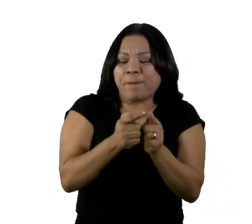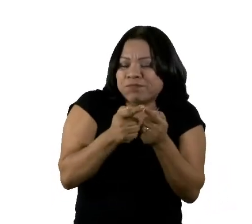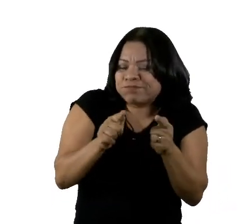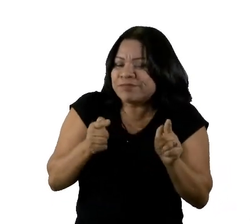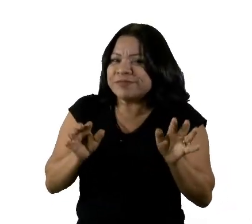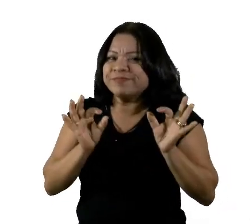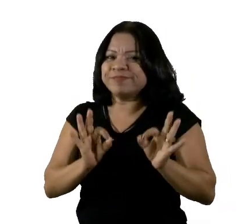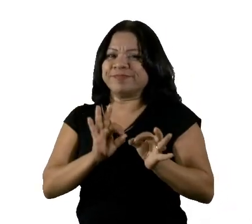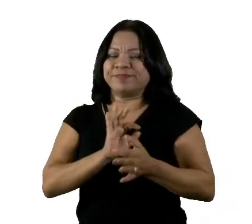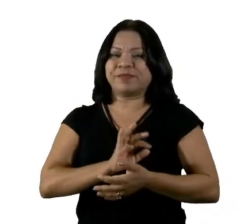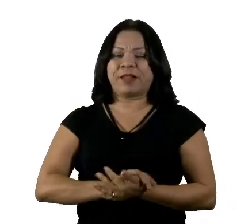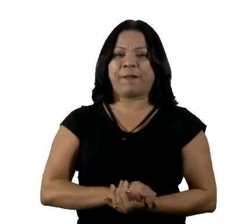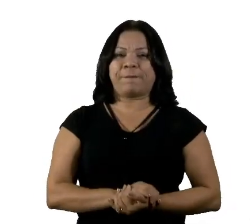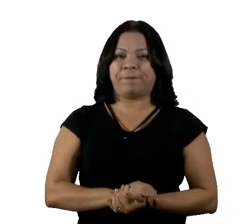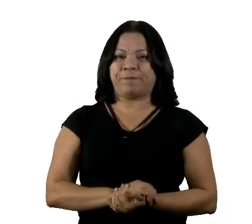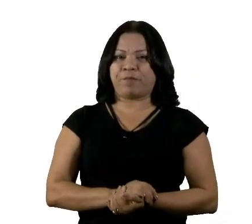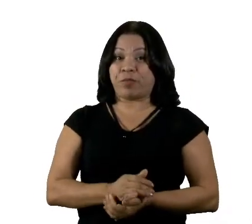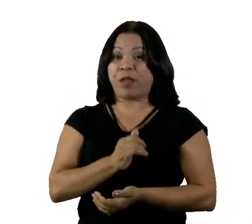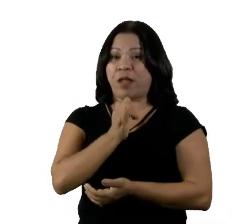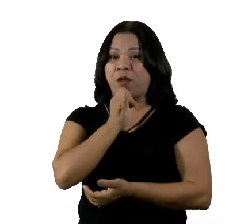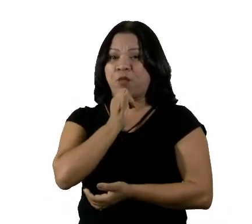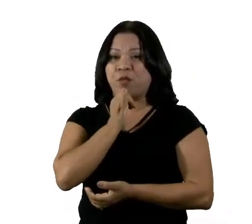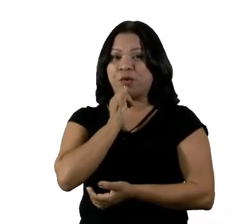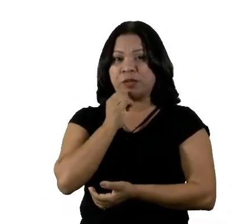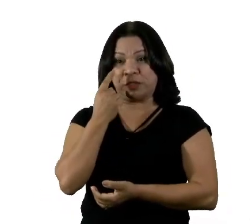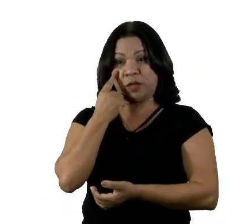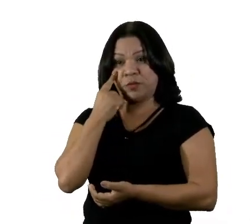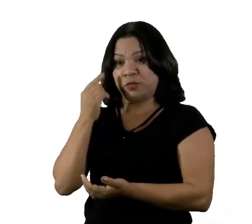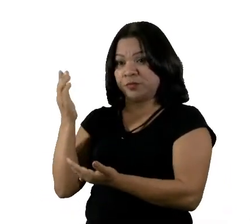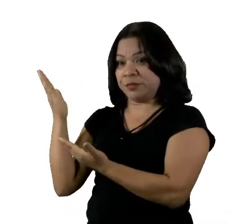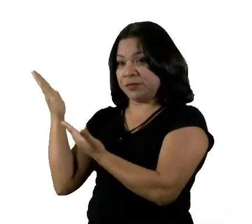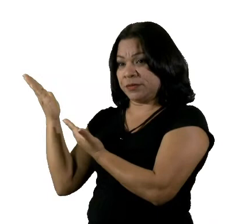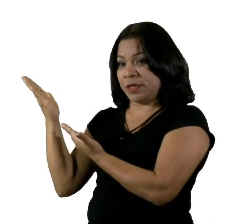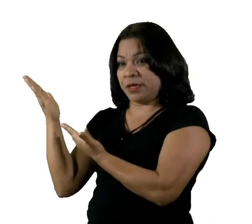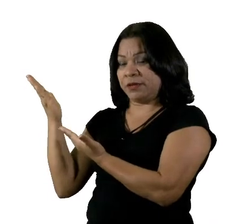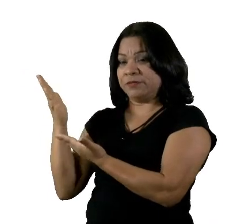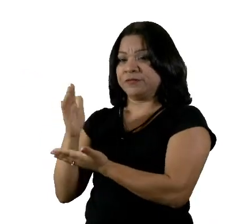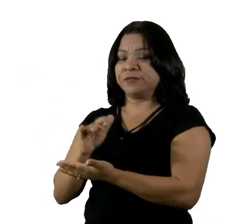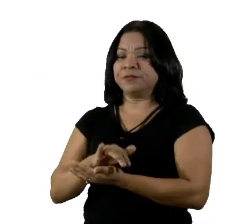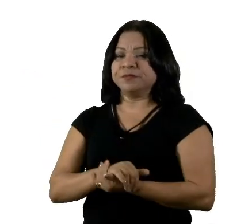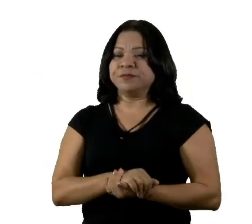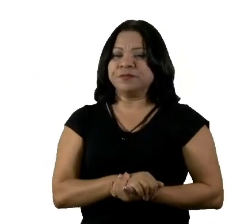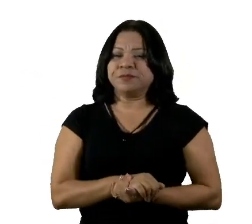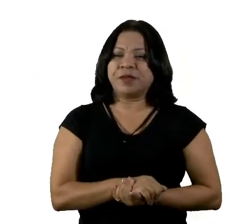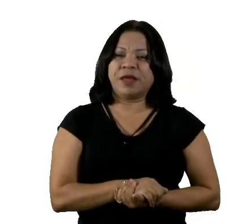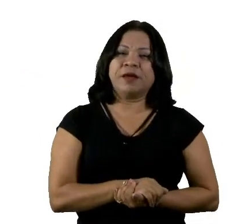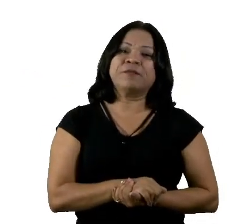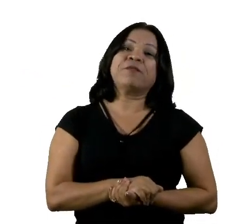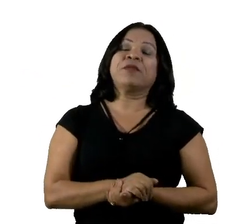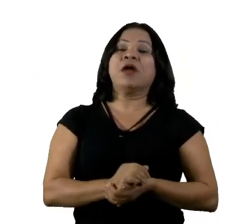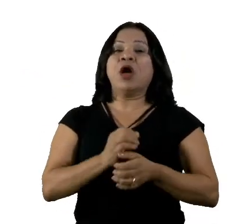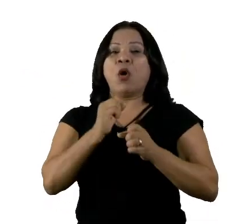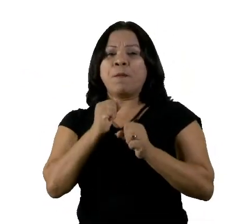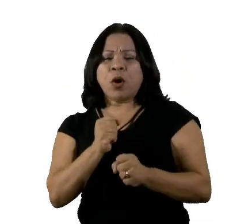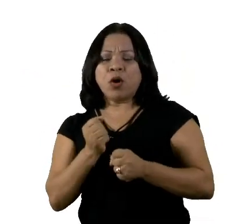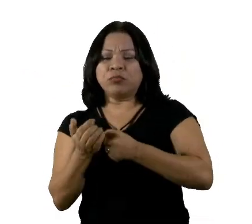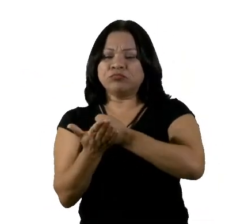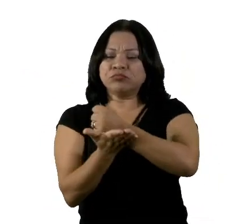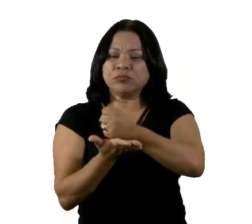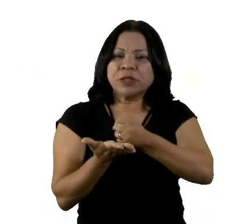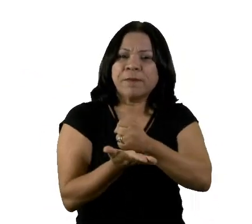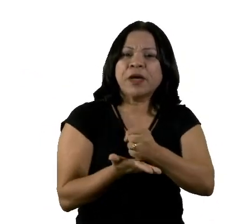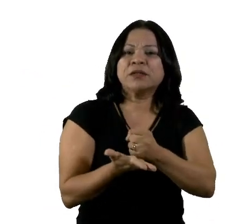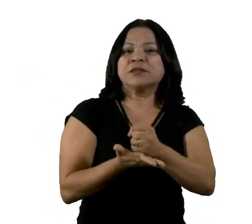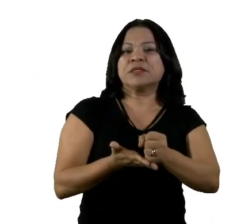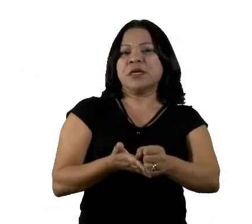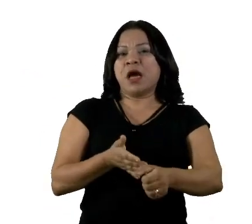Tem um exemplo, observem o slide, um exemplo de um parágrafo sobre desmatamento. Vocês podem se basear aí por esse, só que o